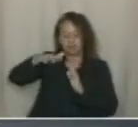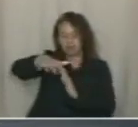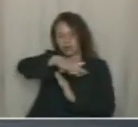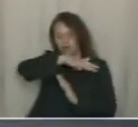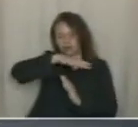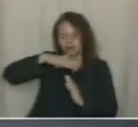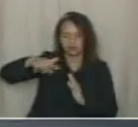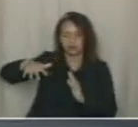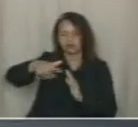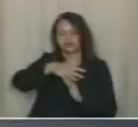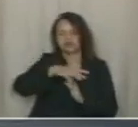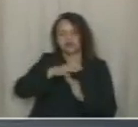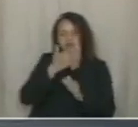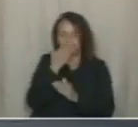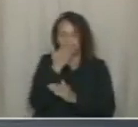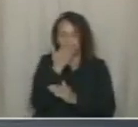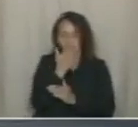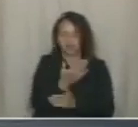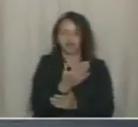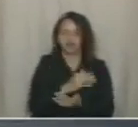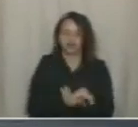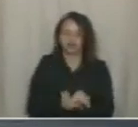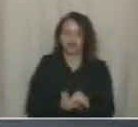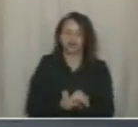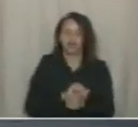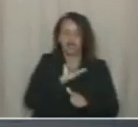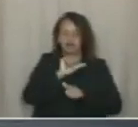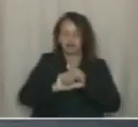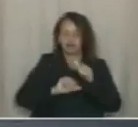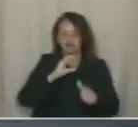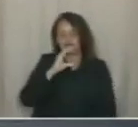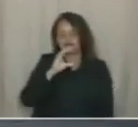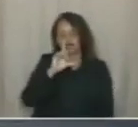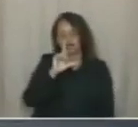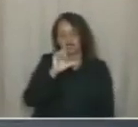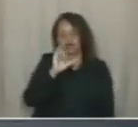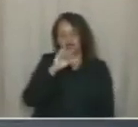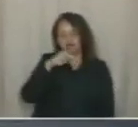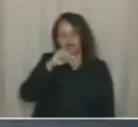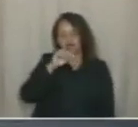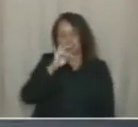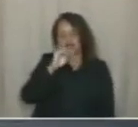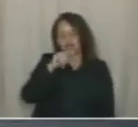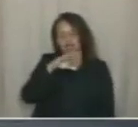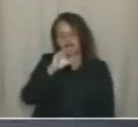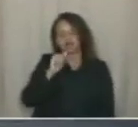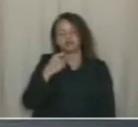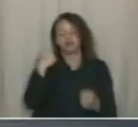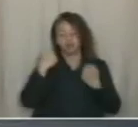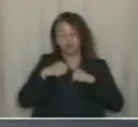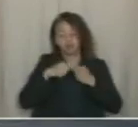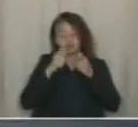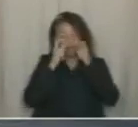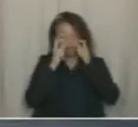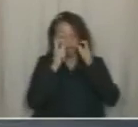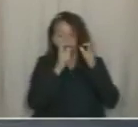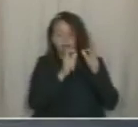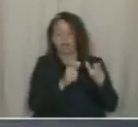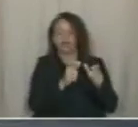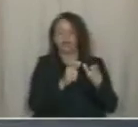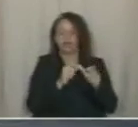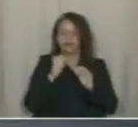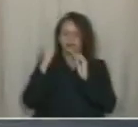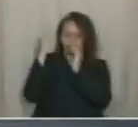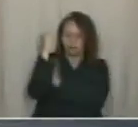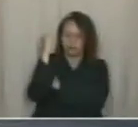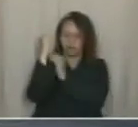metropolitano de enfrentamento às mudanças climáticas, porque nós precisaremos estar atentos e